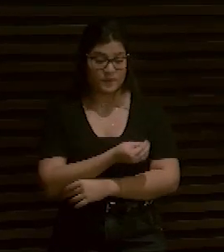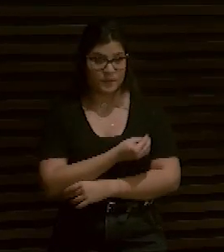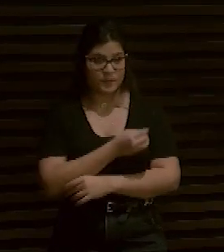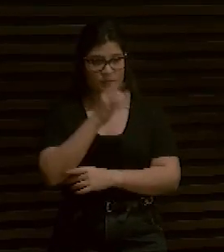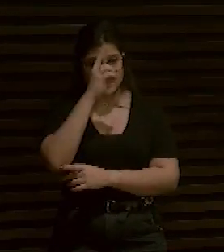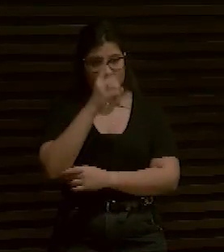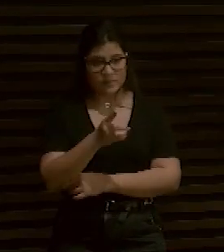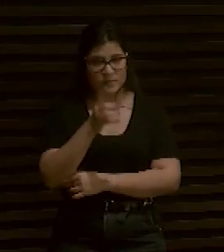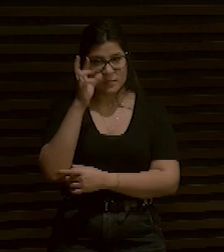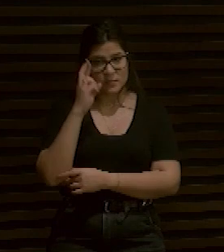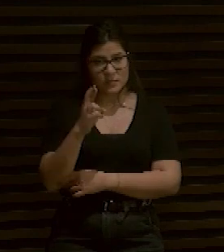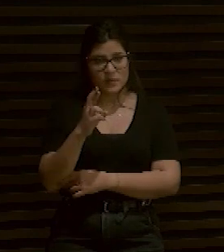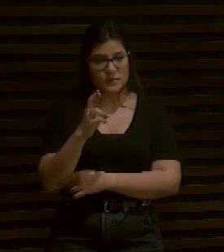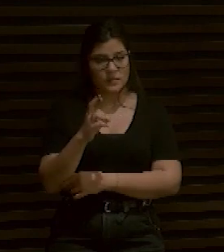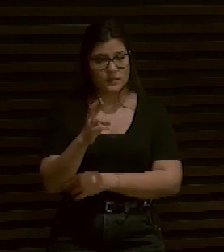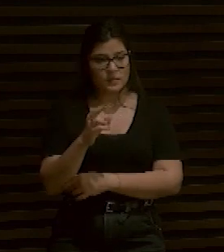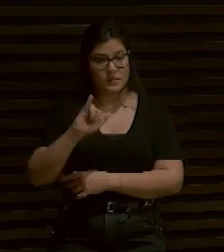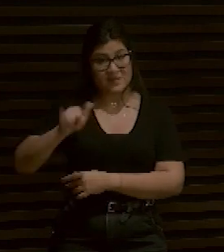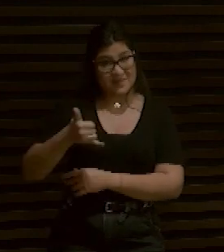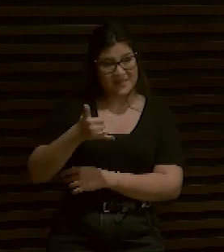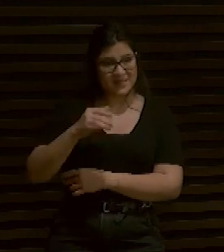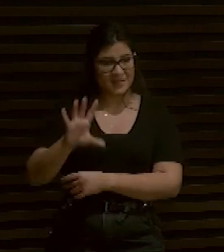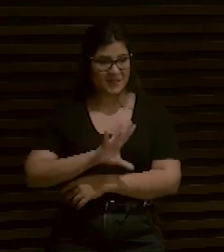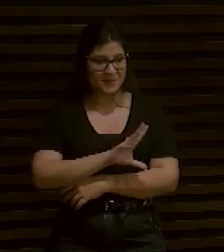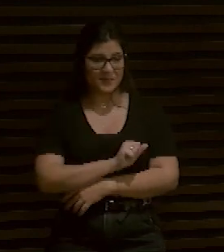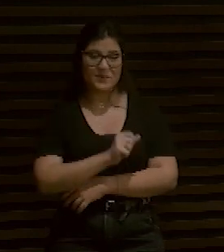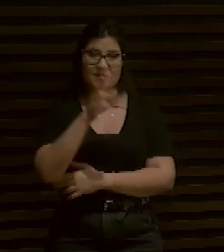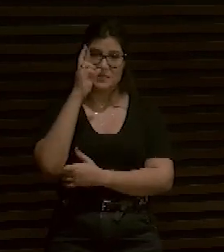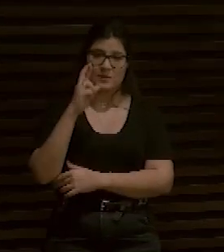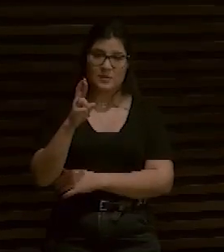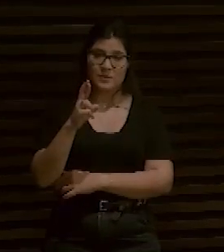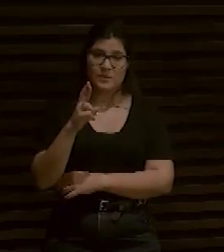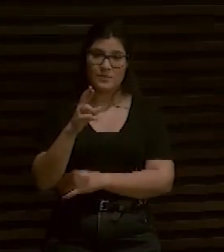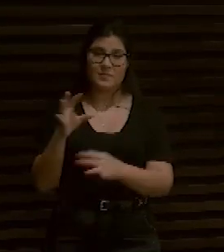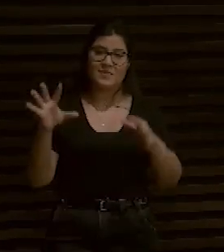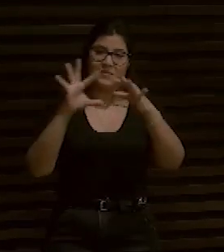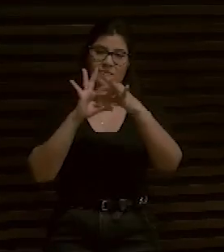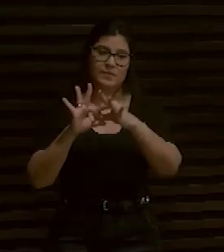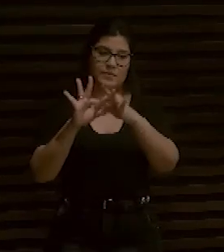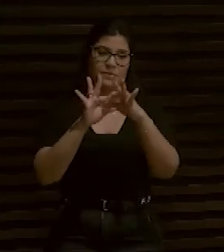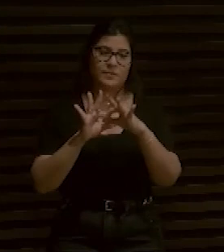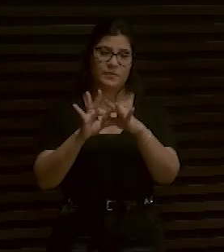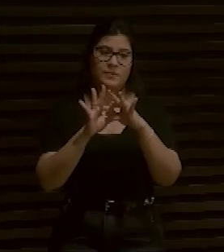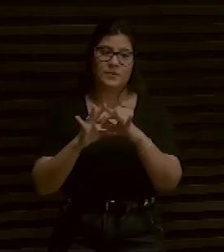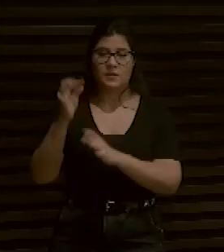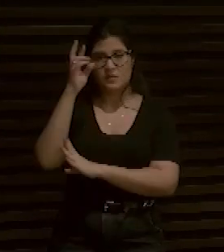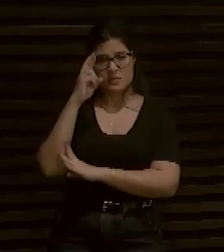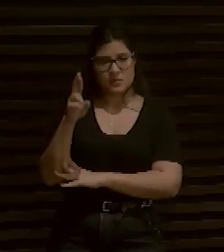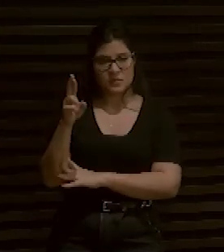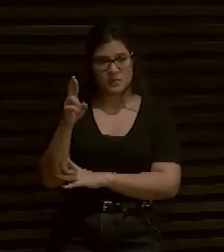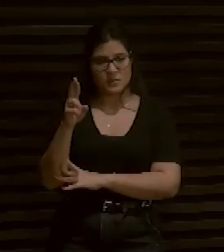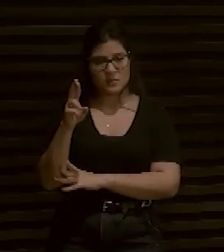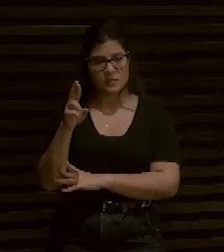Senhor, desfruta do amor do Senhor. Desfruta de uma intimidade com o Senhor. Desfruta do relacionamento